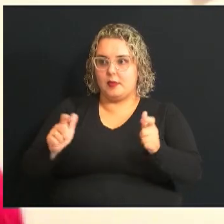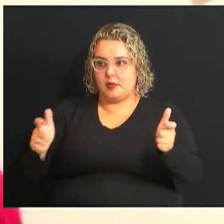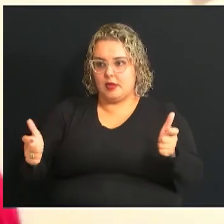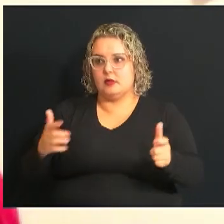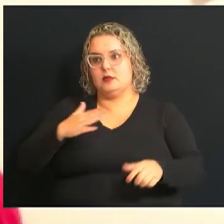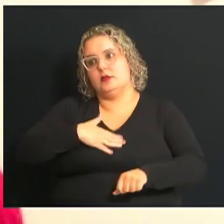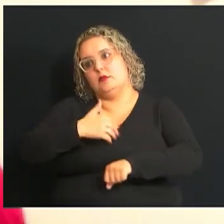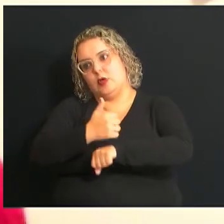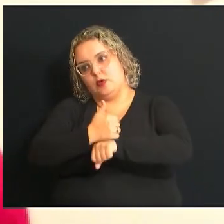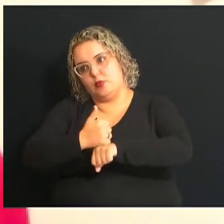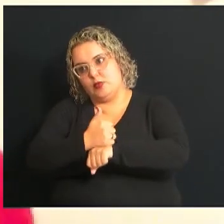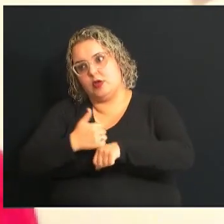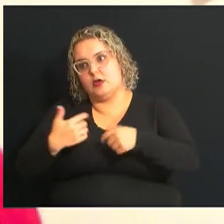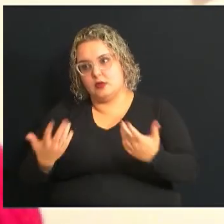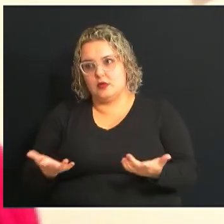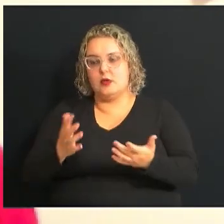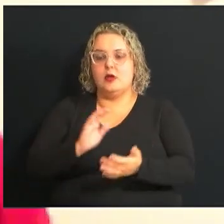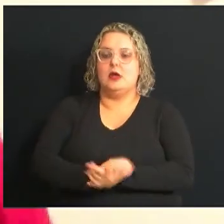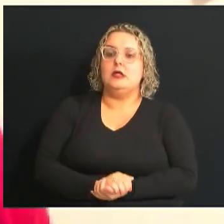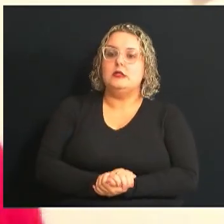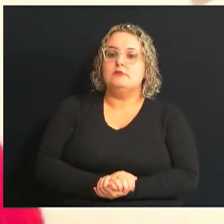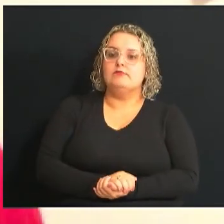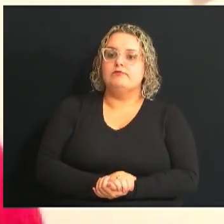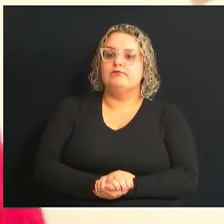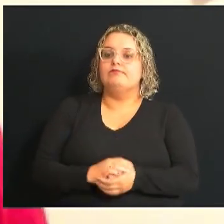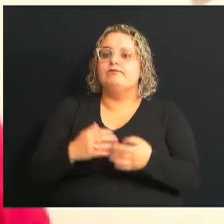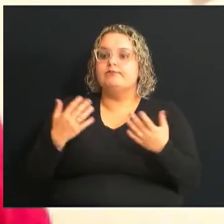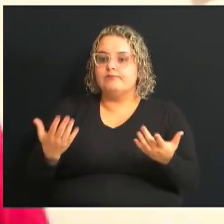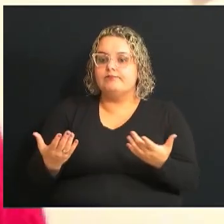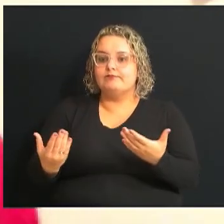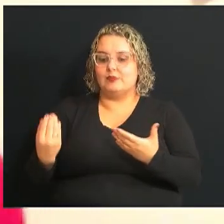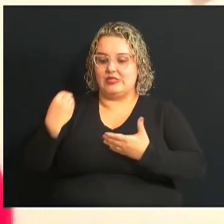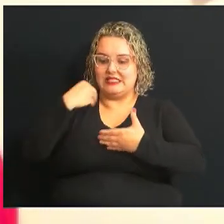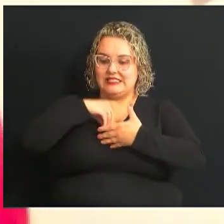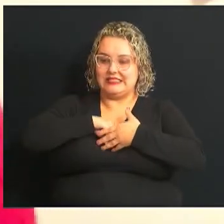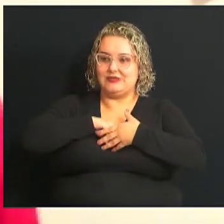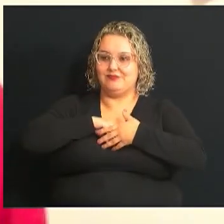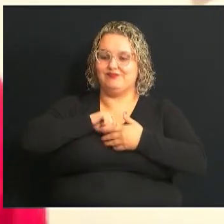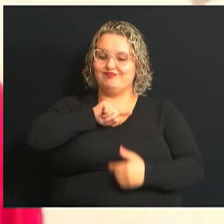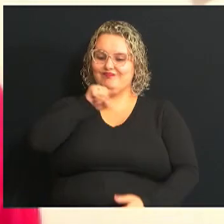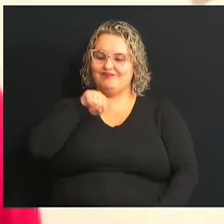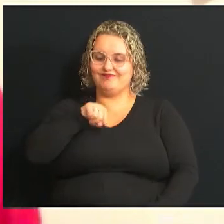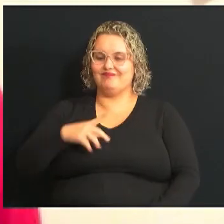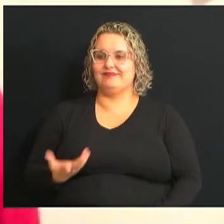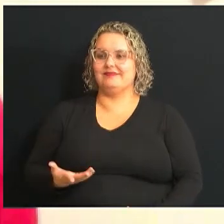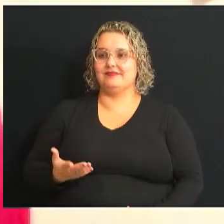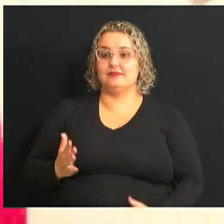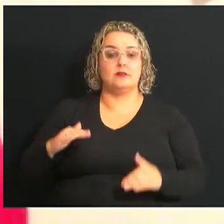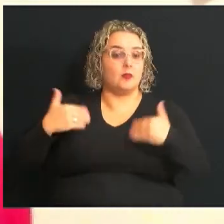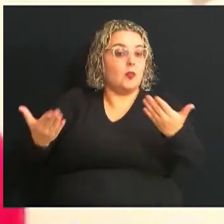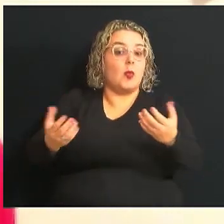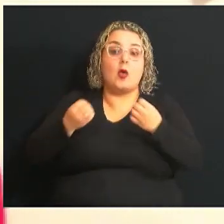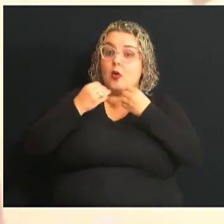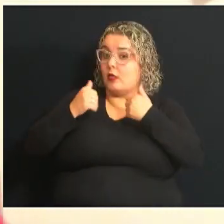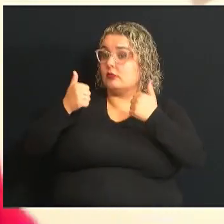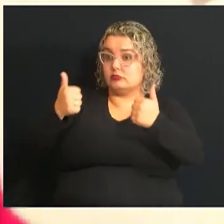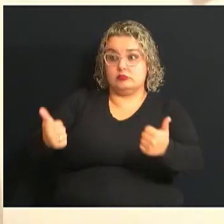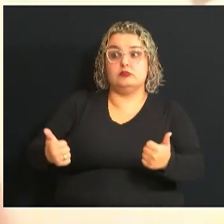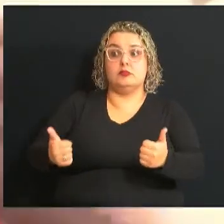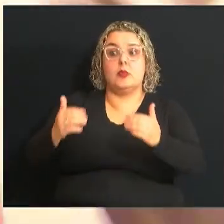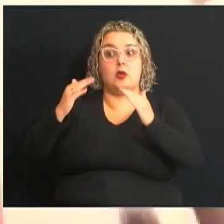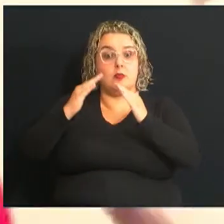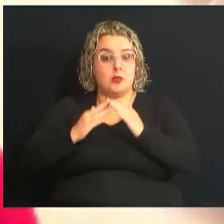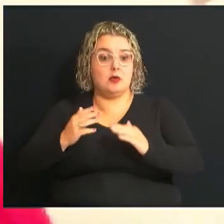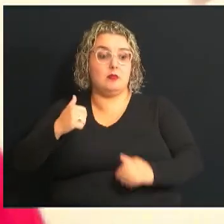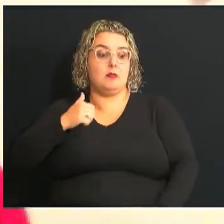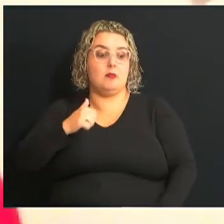carreira. Só que internamente eu tinha muitos questionamentos, né? Externamente a vida estava boa, eu morava perto da minha